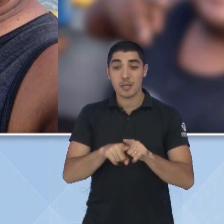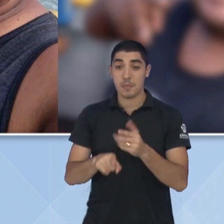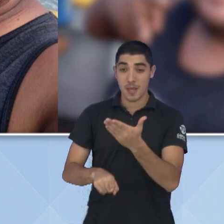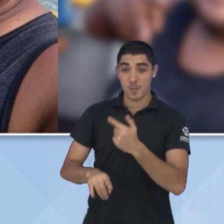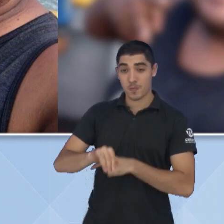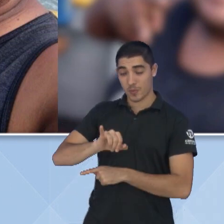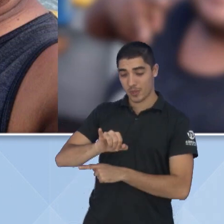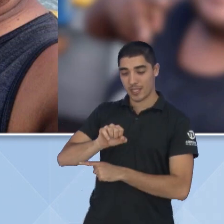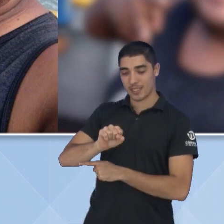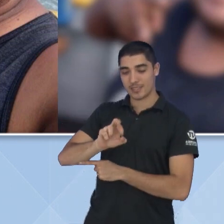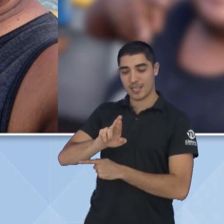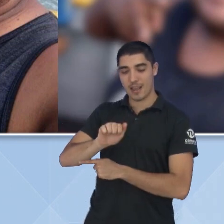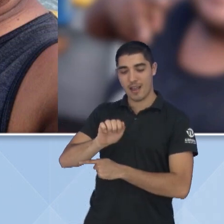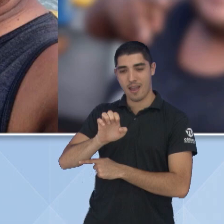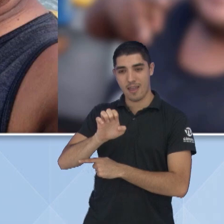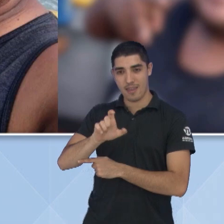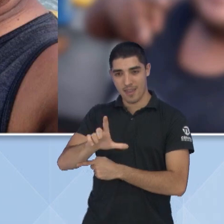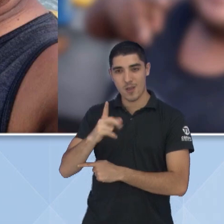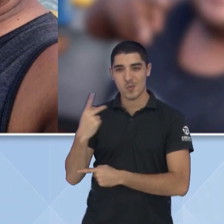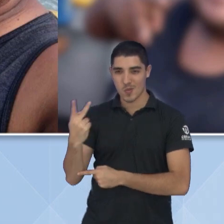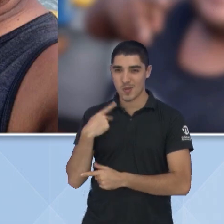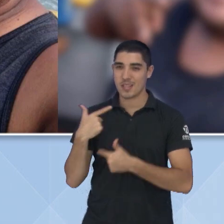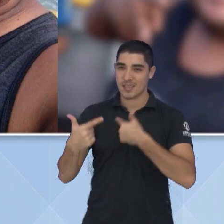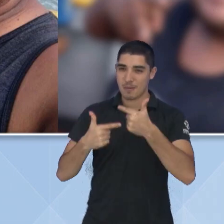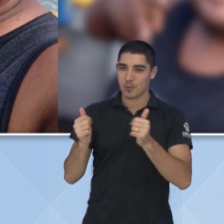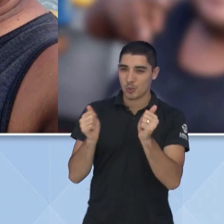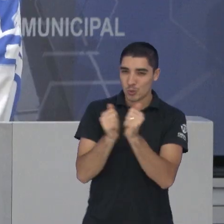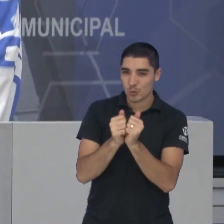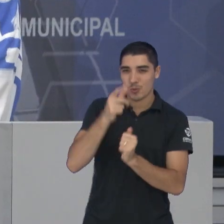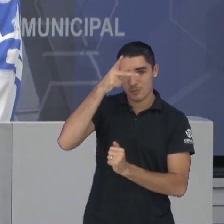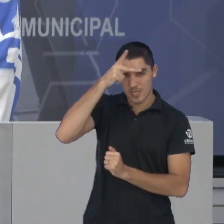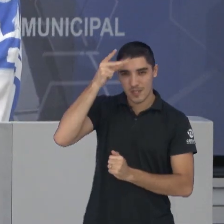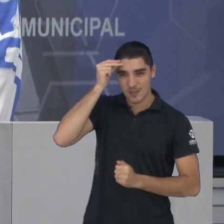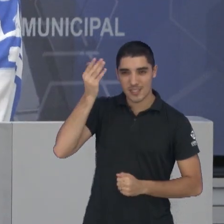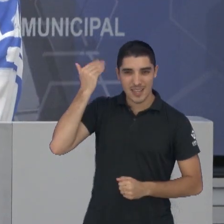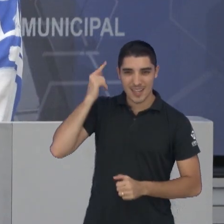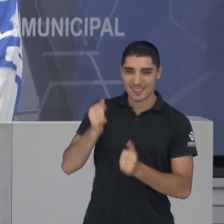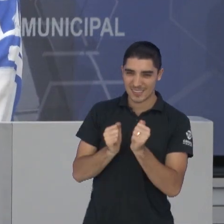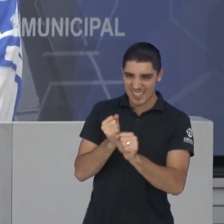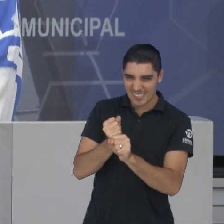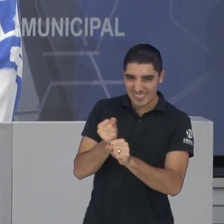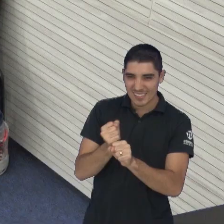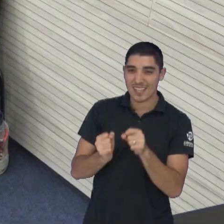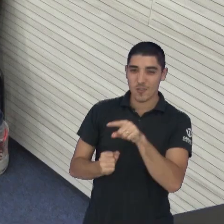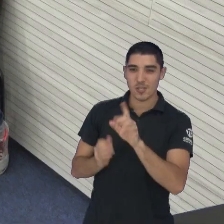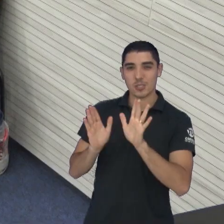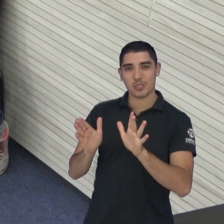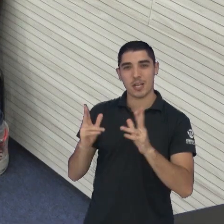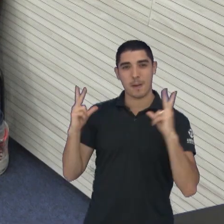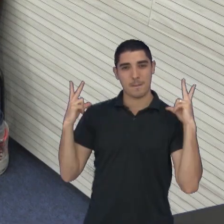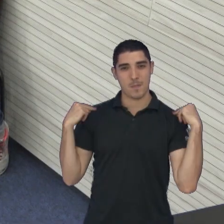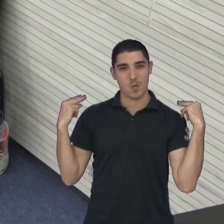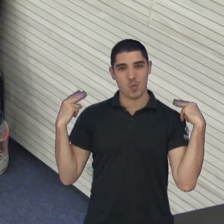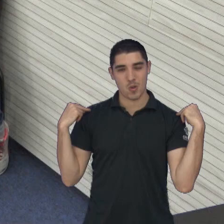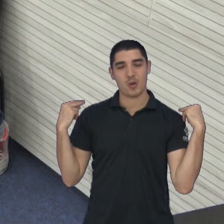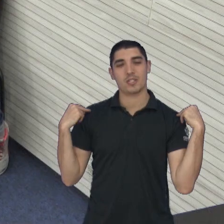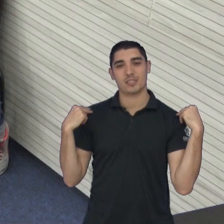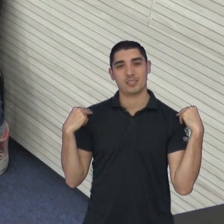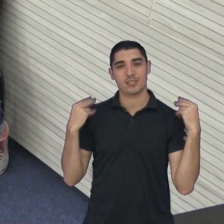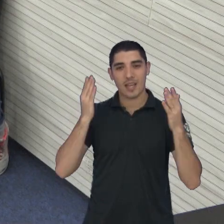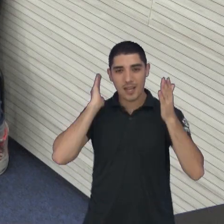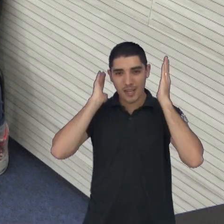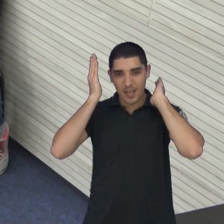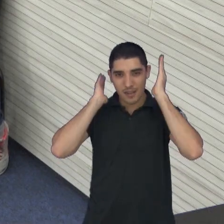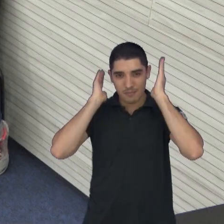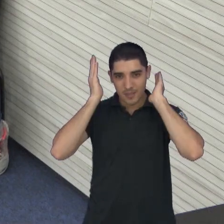muito tempo com ele na sua prefeitura, né, Israel? Ele foi motorista de caminhão lá na sua